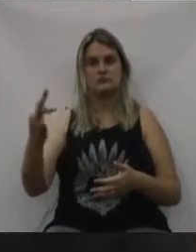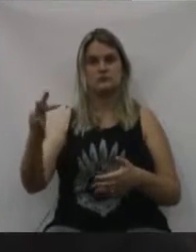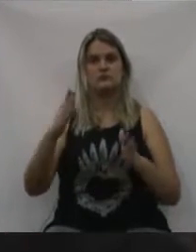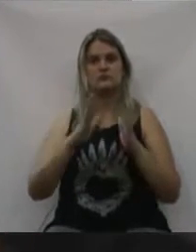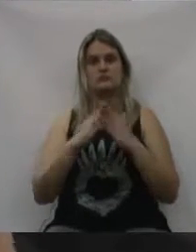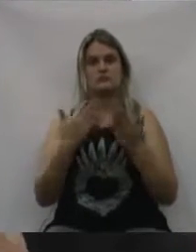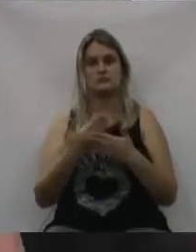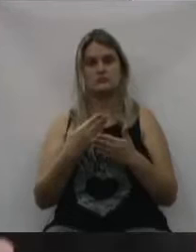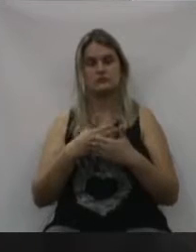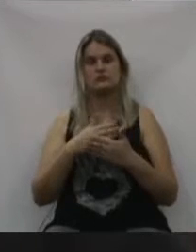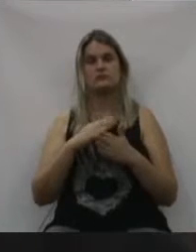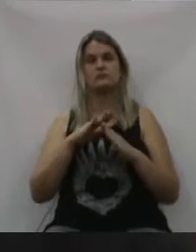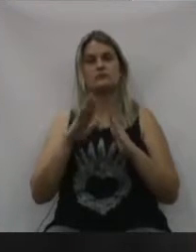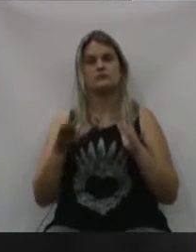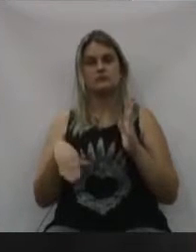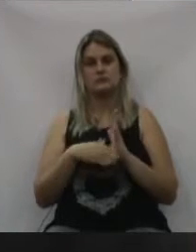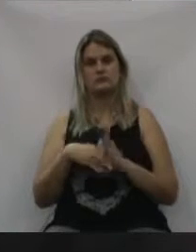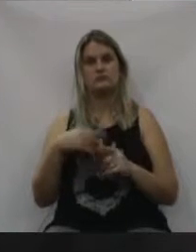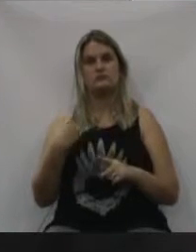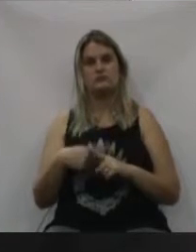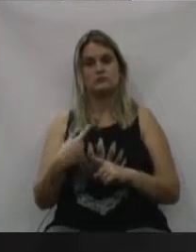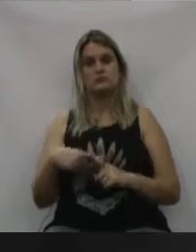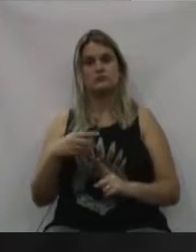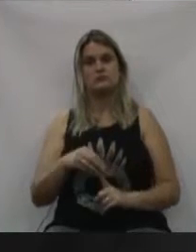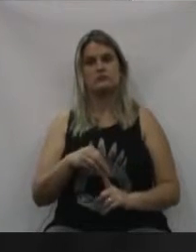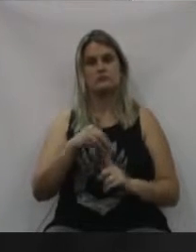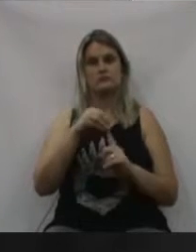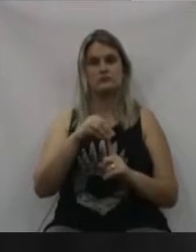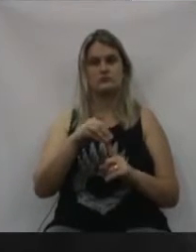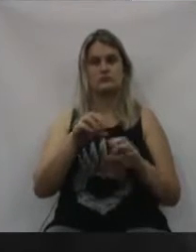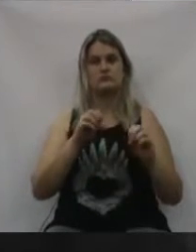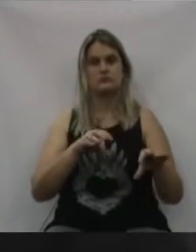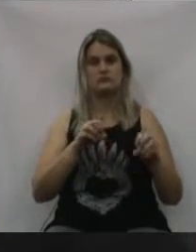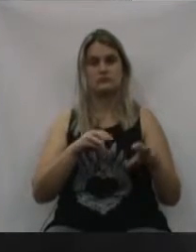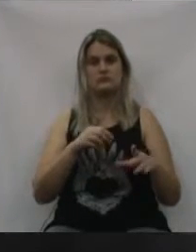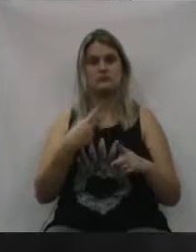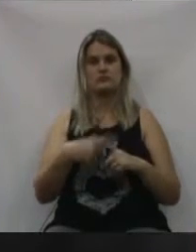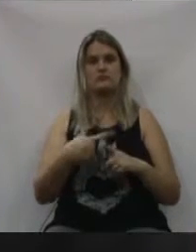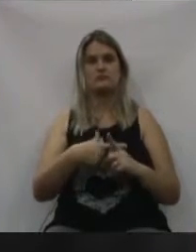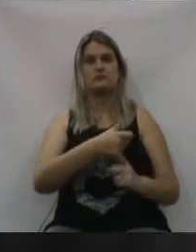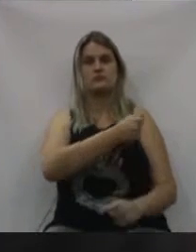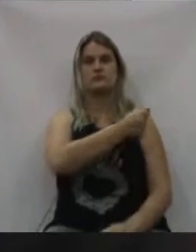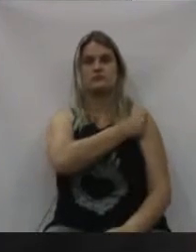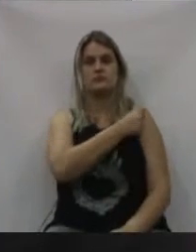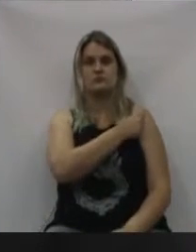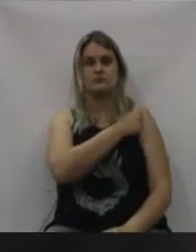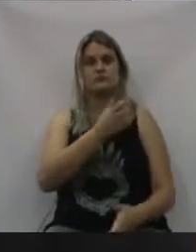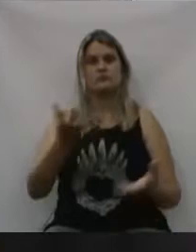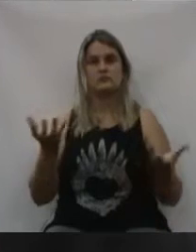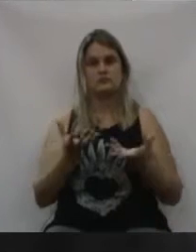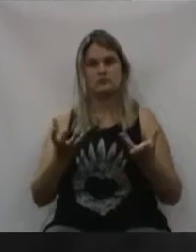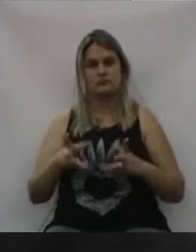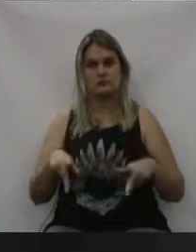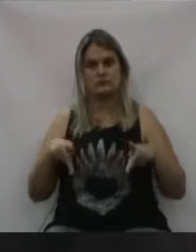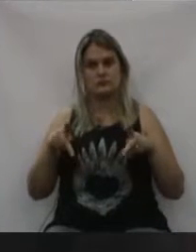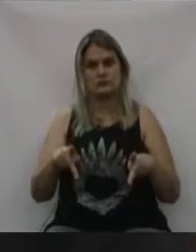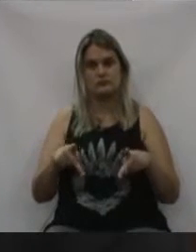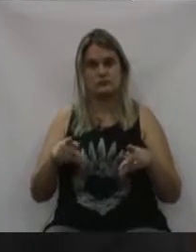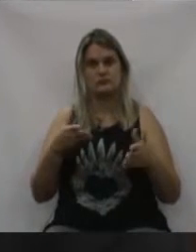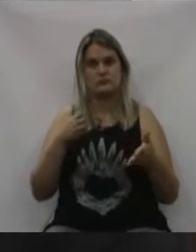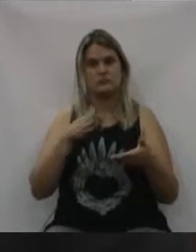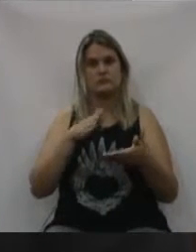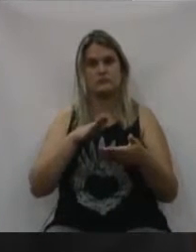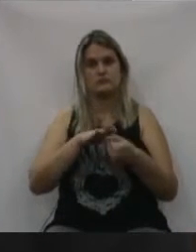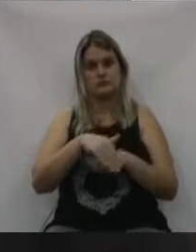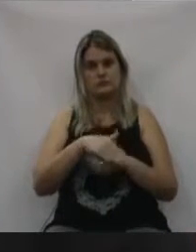faculdades as escolas e tudo porque eh principalmente a educação básica os alunos eles querem a população